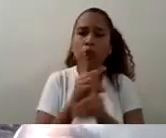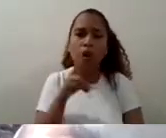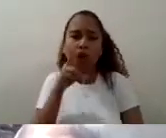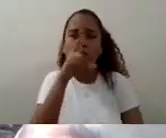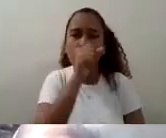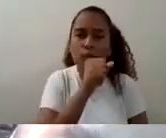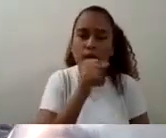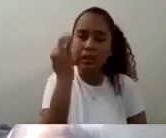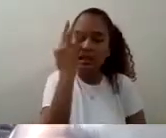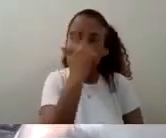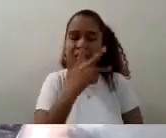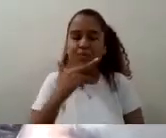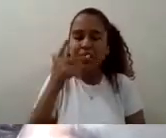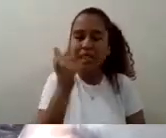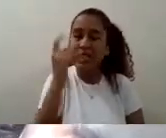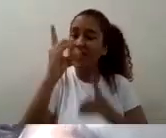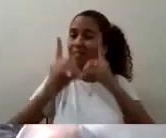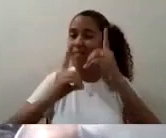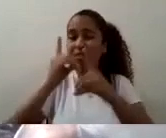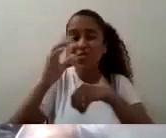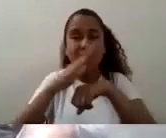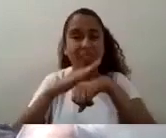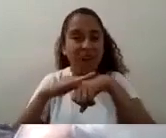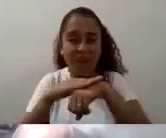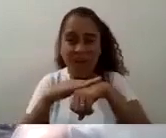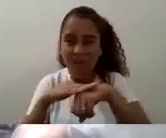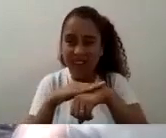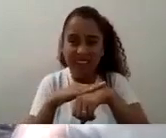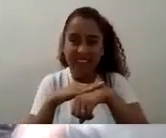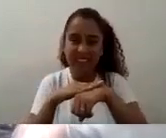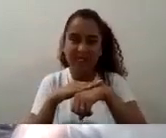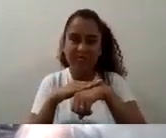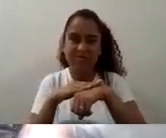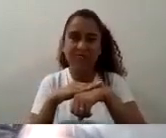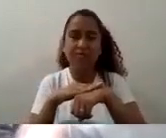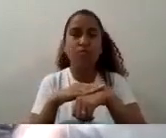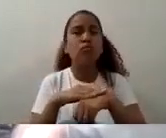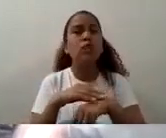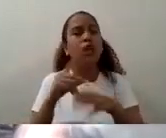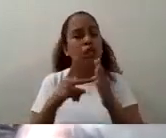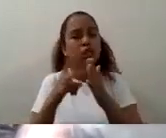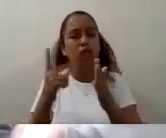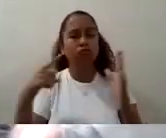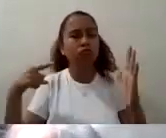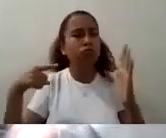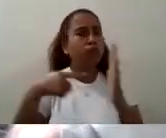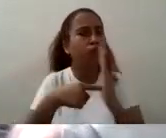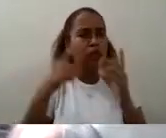amorosas. Segundo, denunciar as diferentes violências praticadas